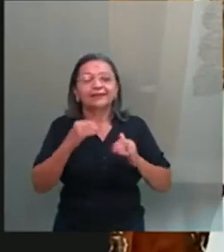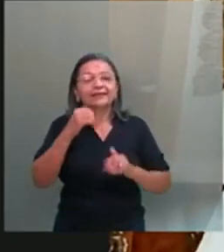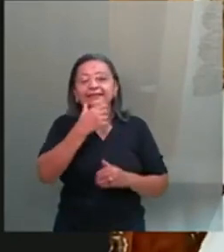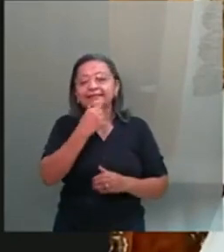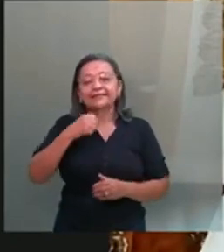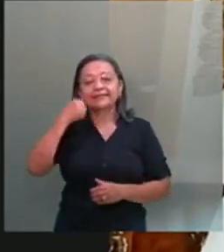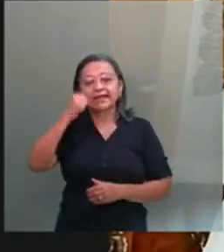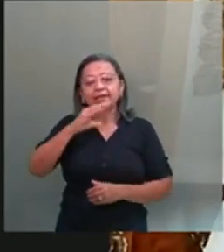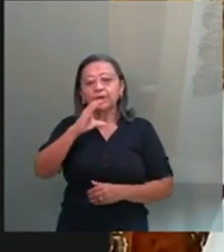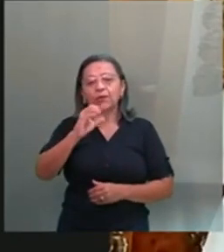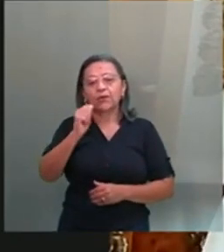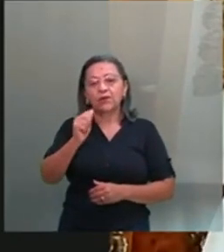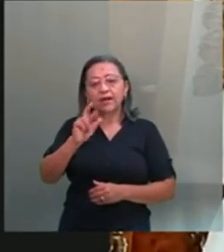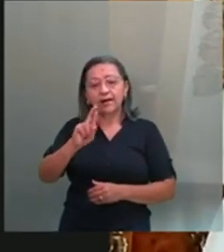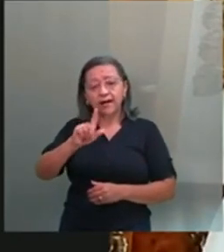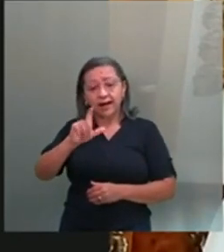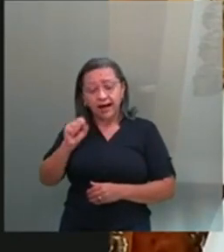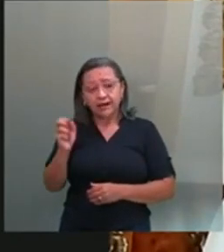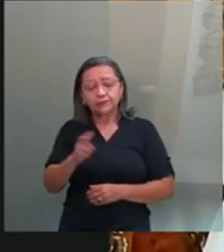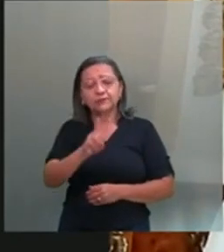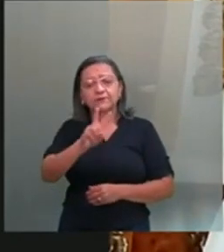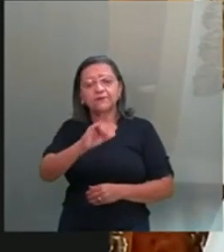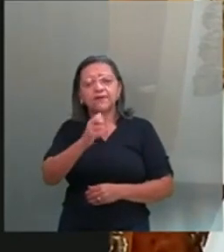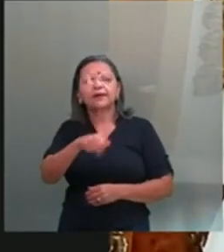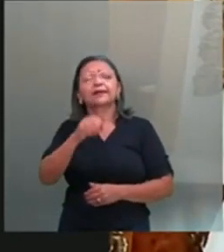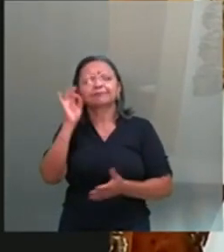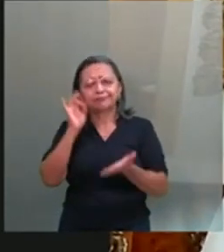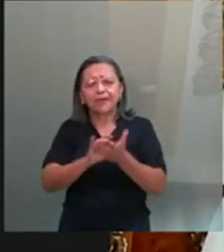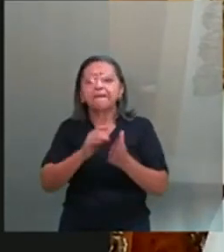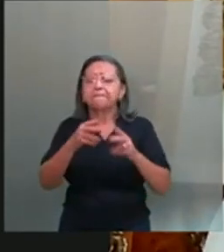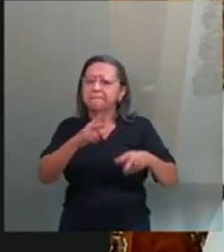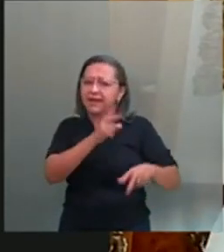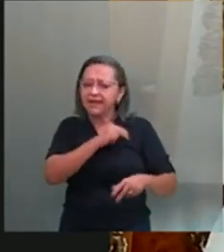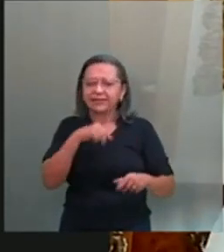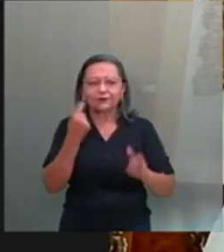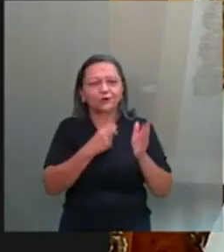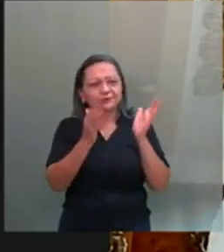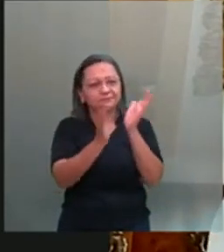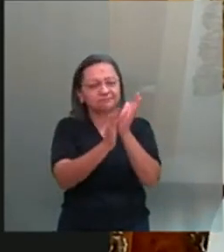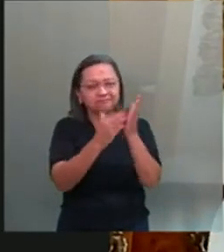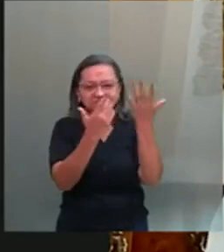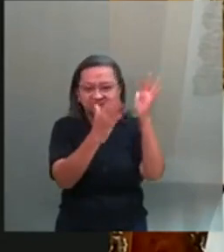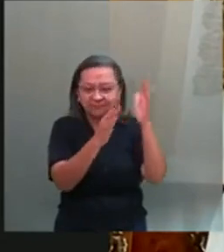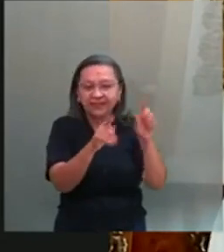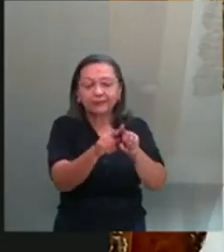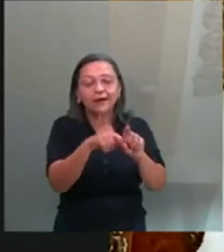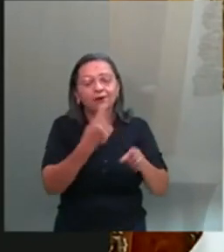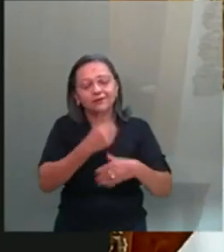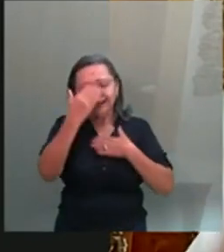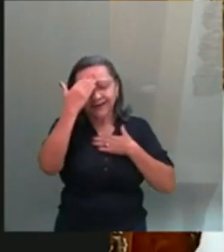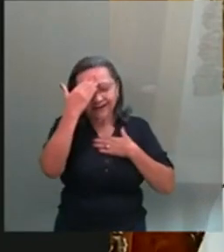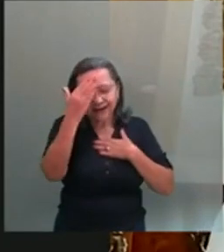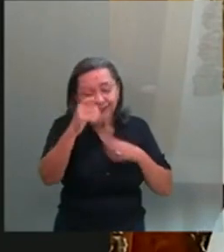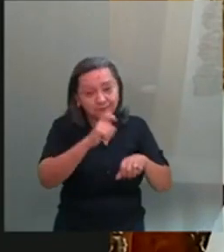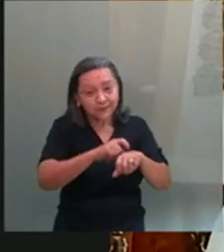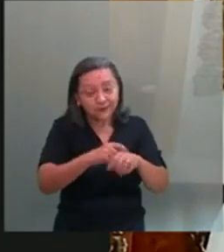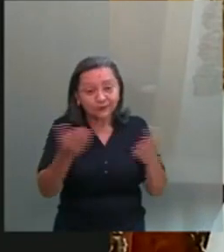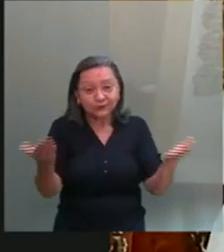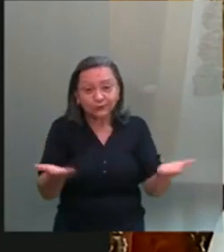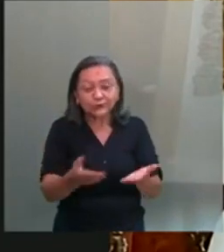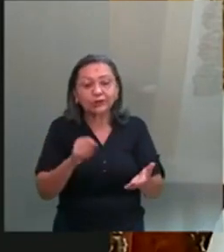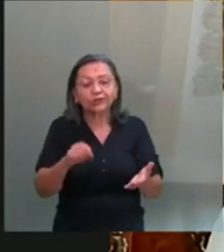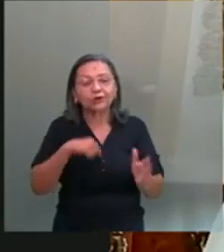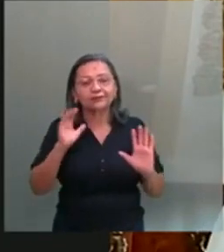Viana, que realmente merece todo o nosso aplauso e a nossa gratidão por esse momento de hoje, em